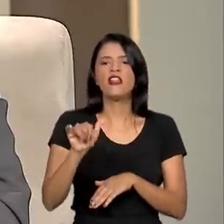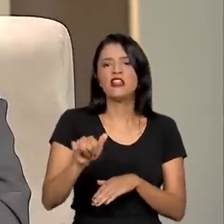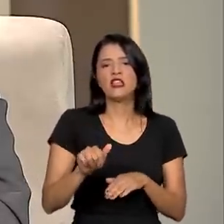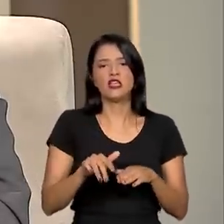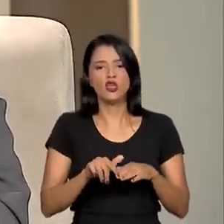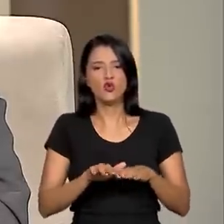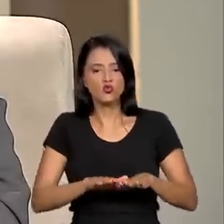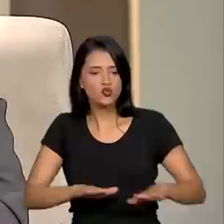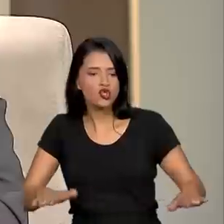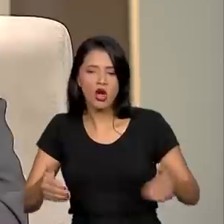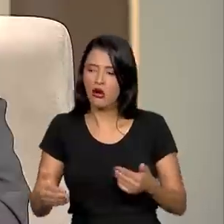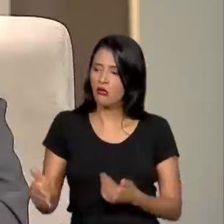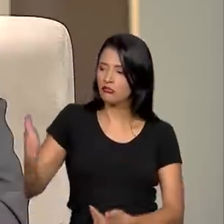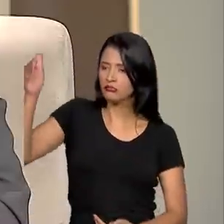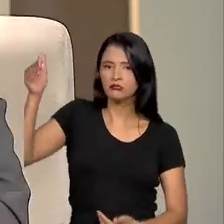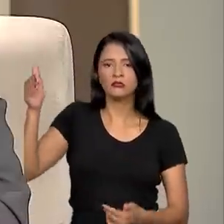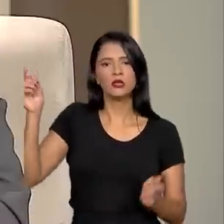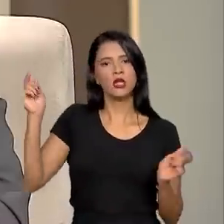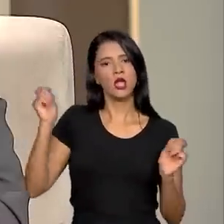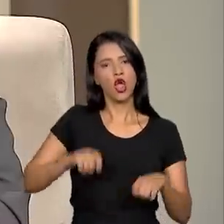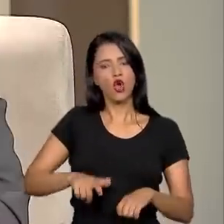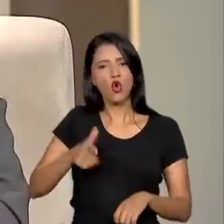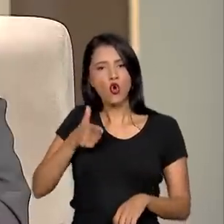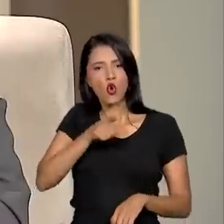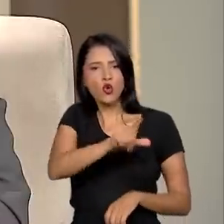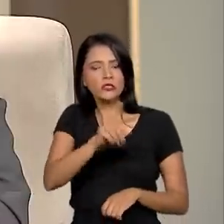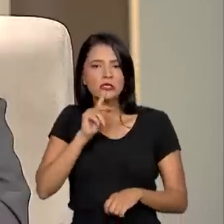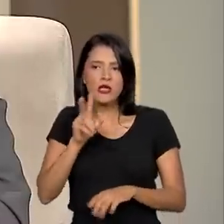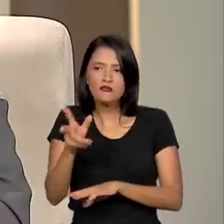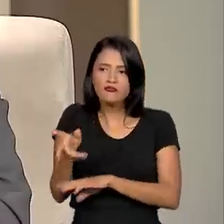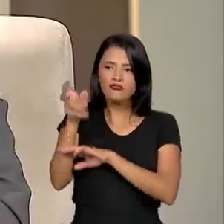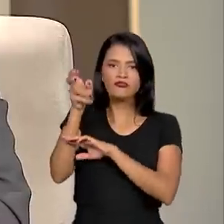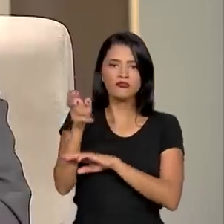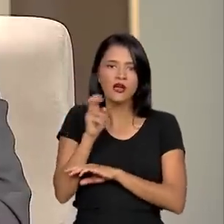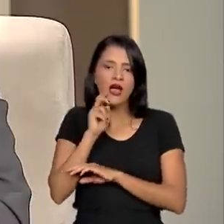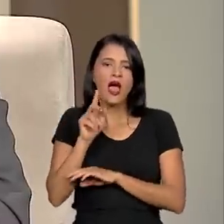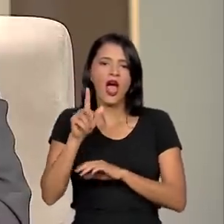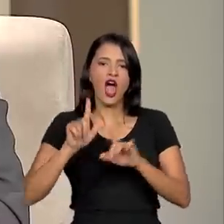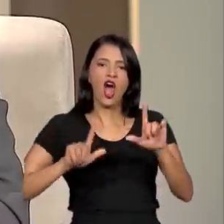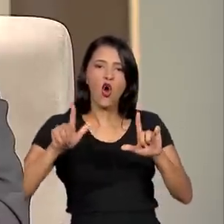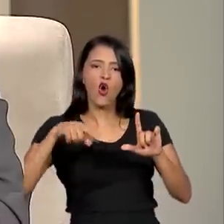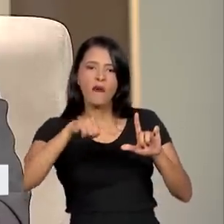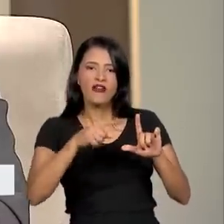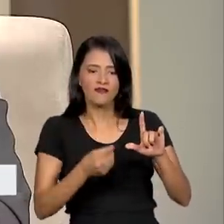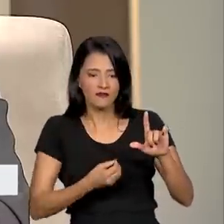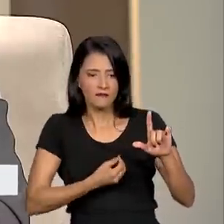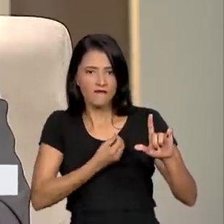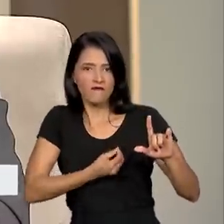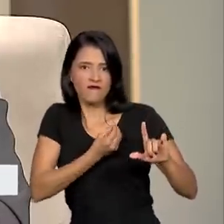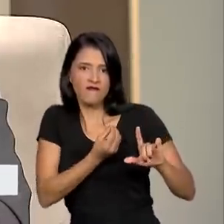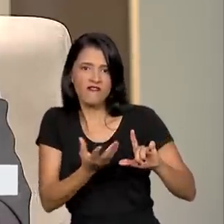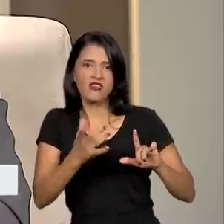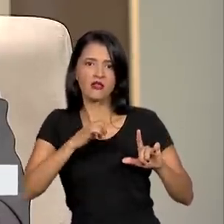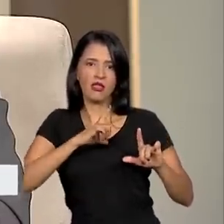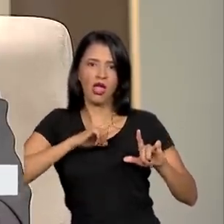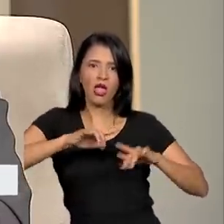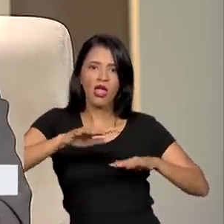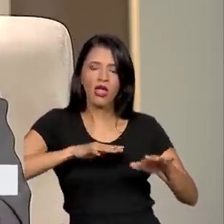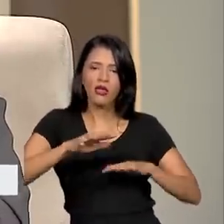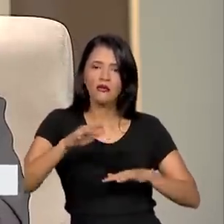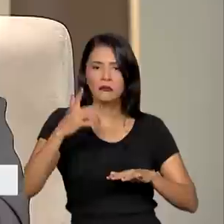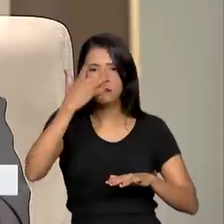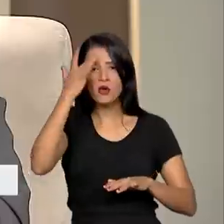lateral, aonde projetores conseguem dar vida às obras. E quem já teve a oportunidade de visitar